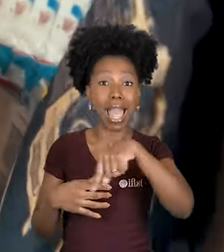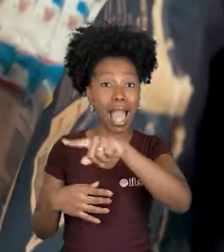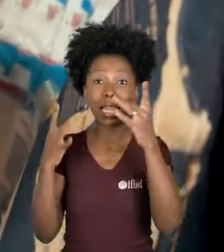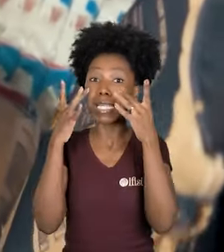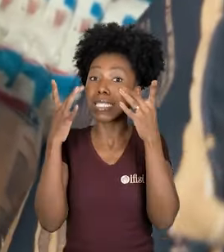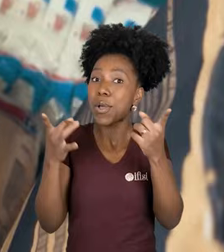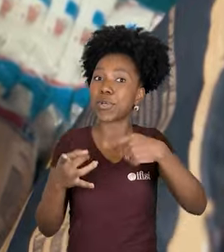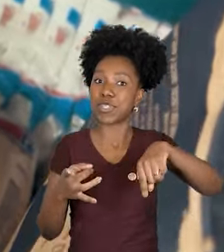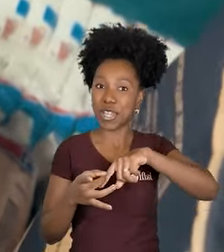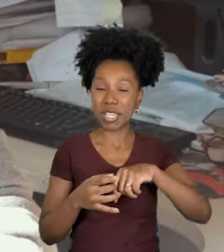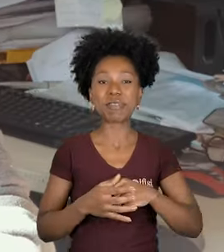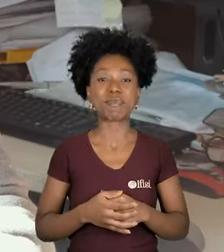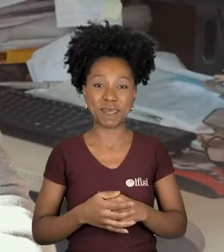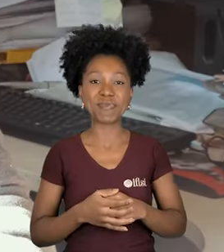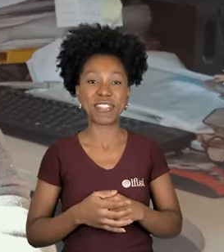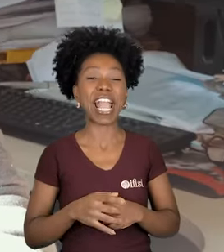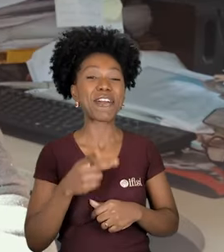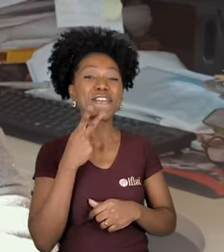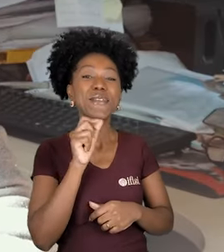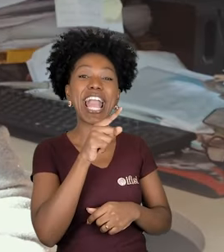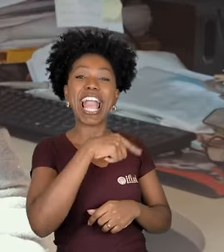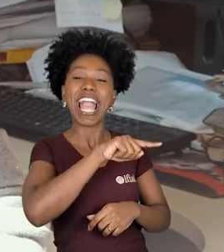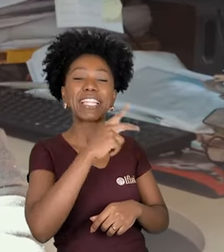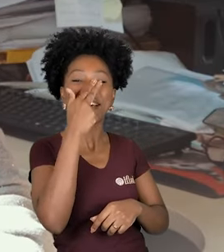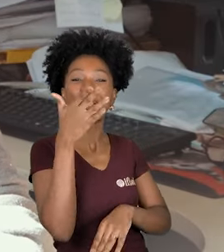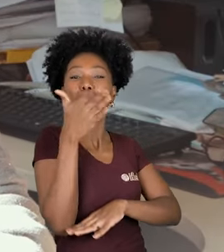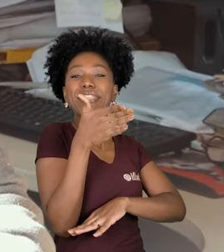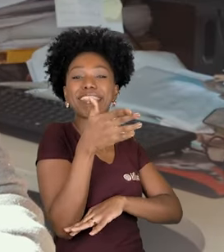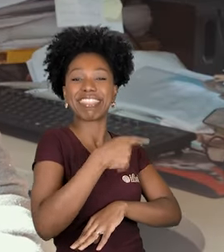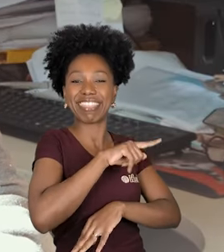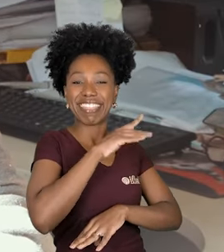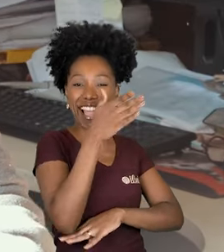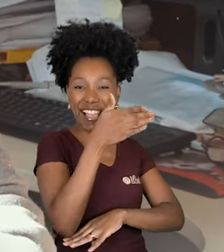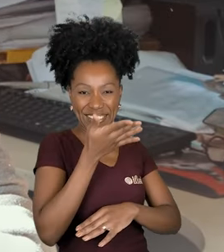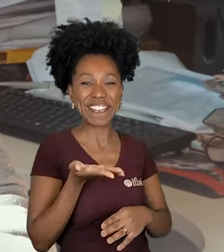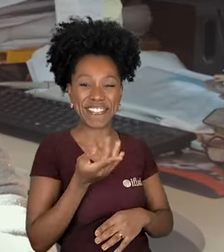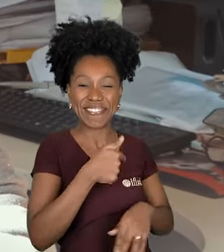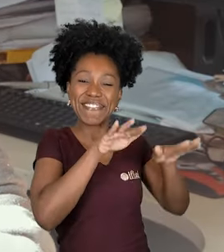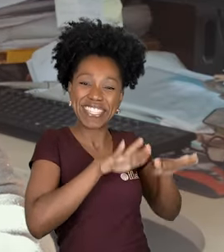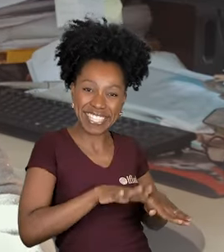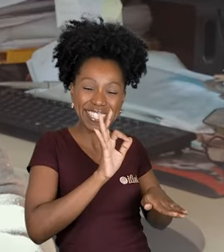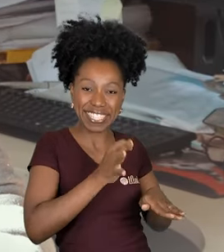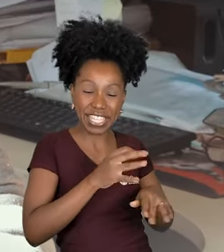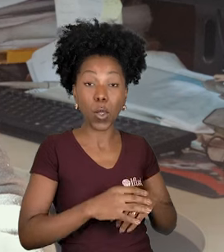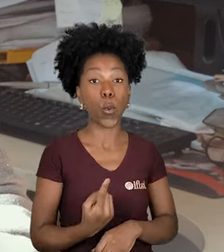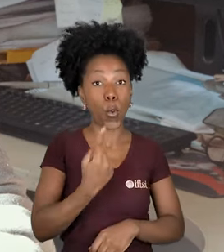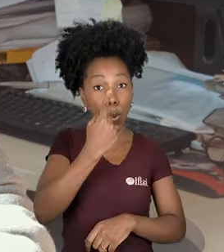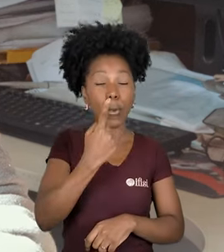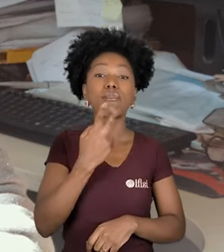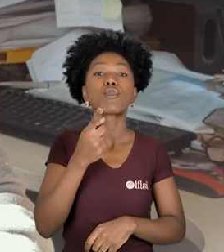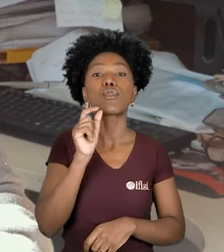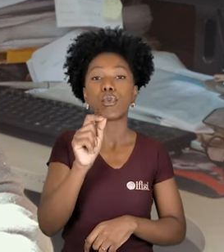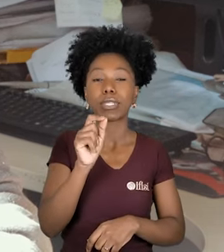atenção delas com a gente. Hóspede, que eu gosto de chamar das nossas hóspedes, né, as nossas hóspedes, que uma de si